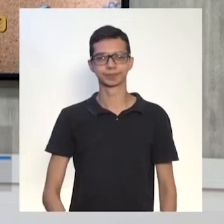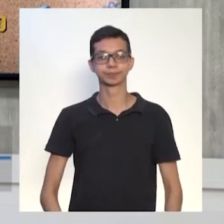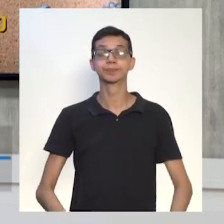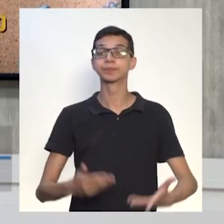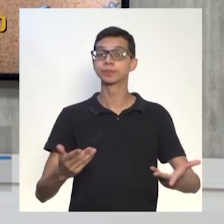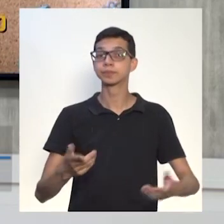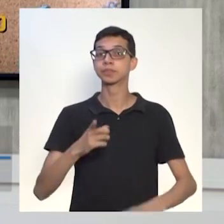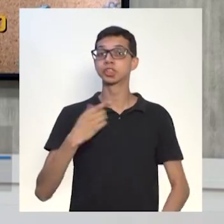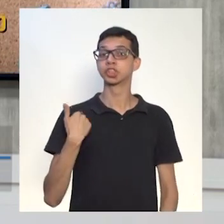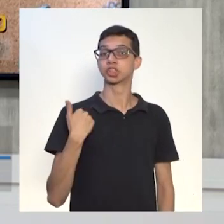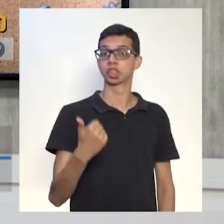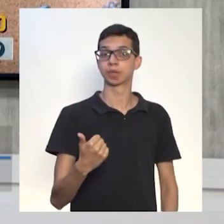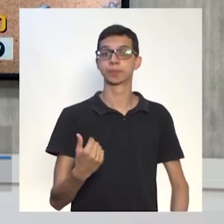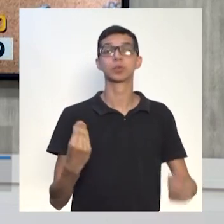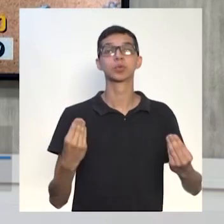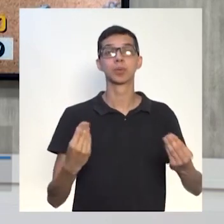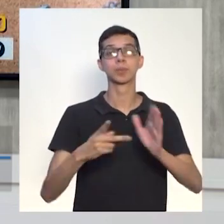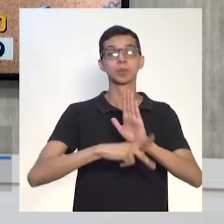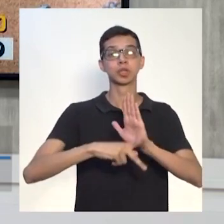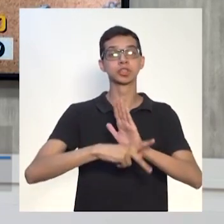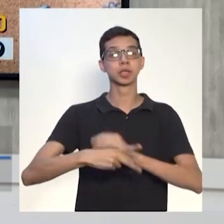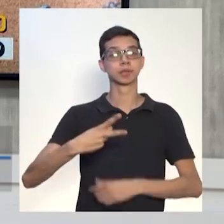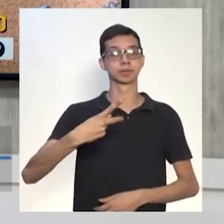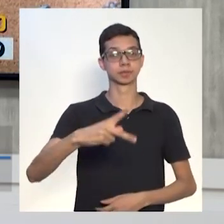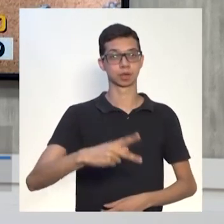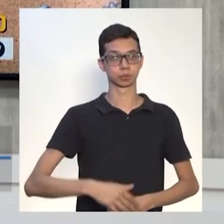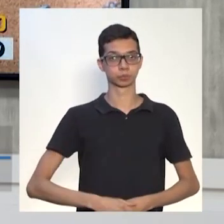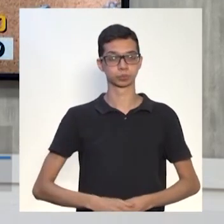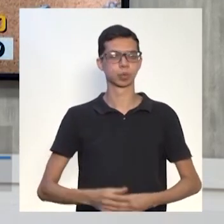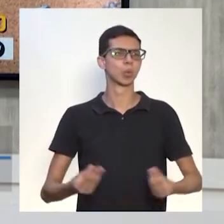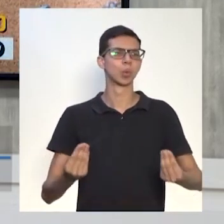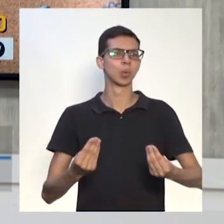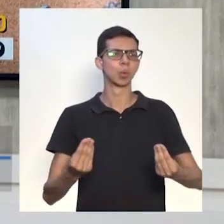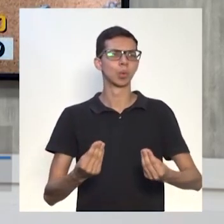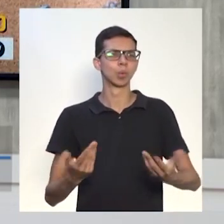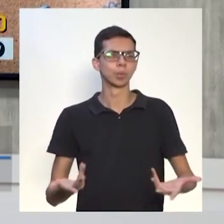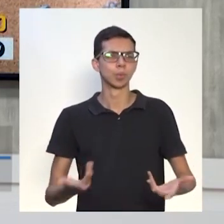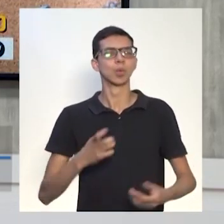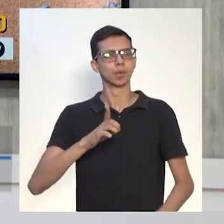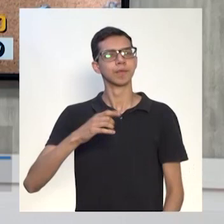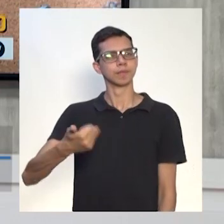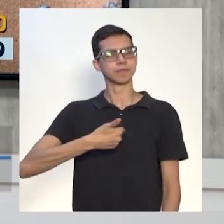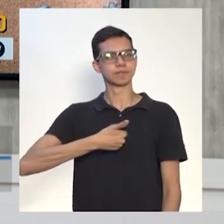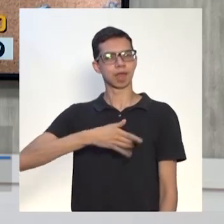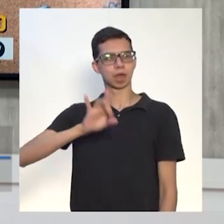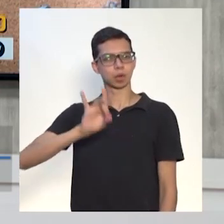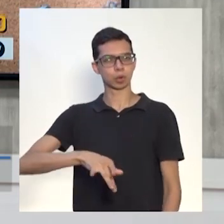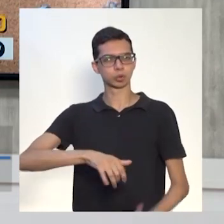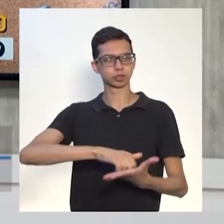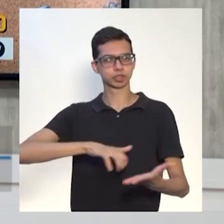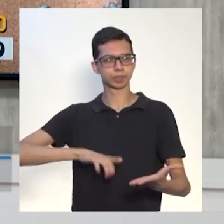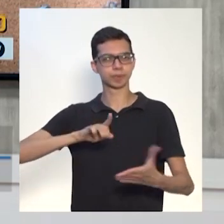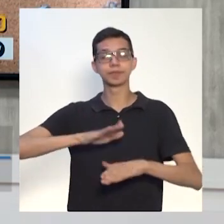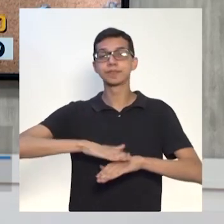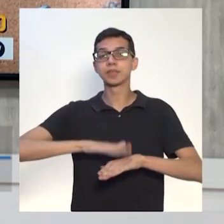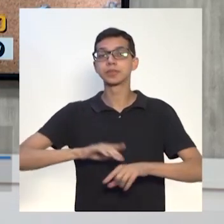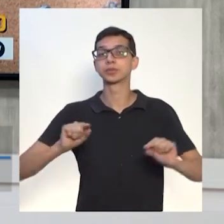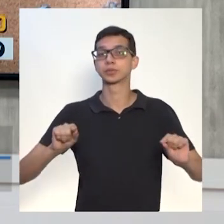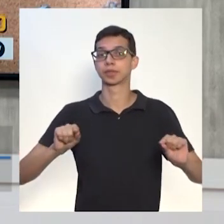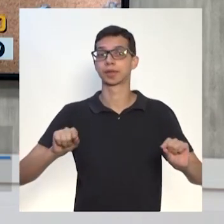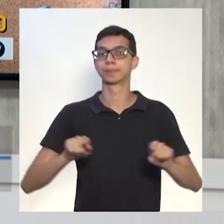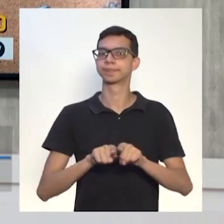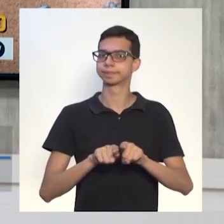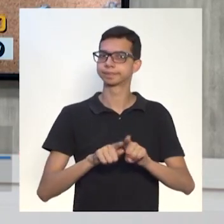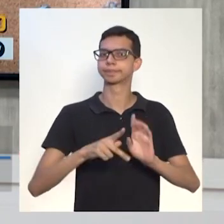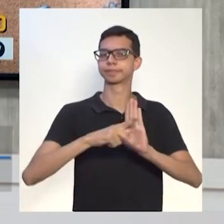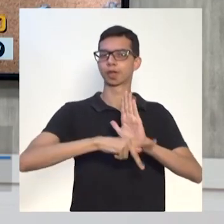chama lá e me conta como é que está indo o seu projeto de redação, me fala como é que foi a sua última atividade, o que você fez. Professor Felps Marinho, projeto